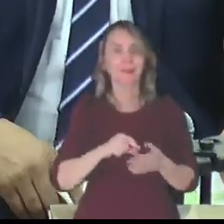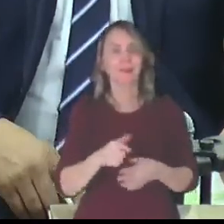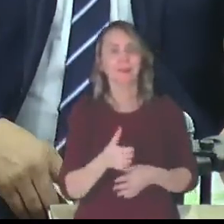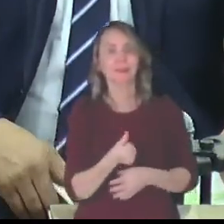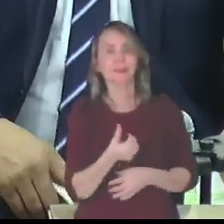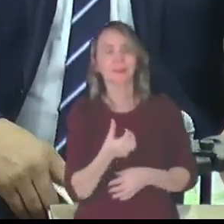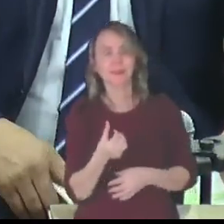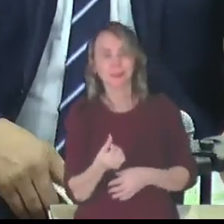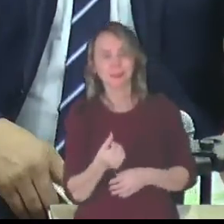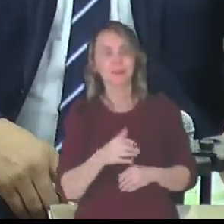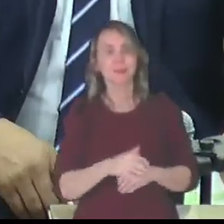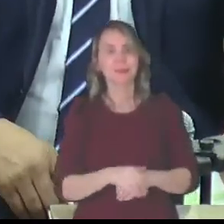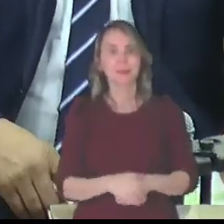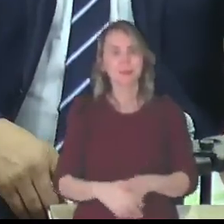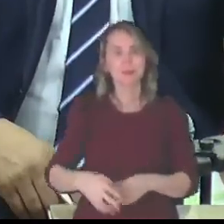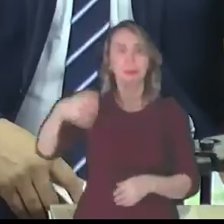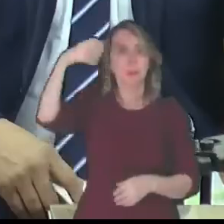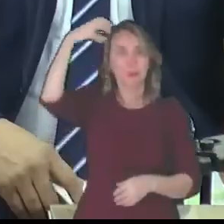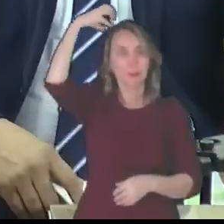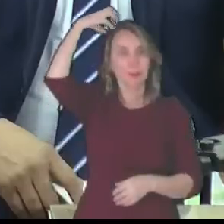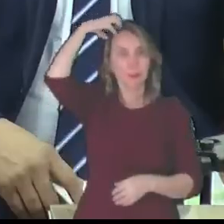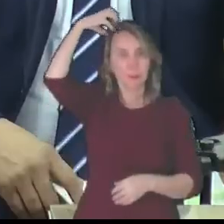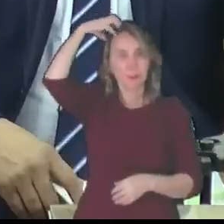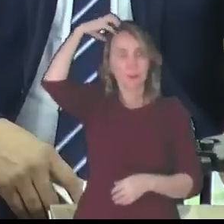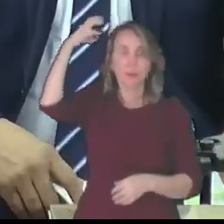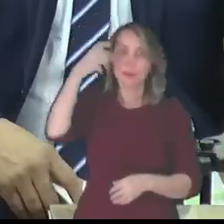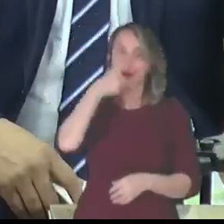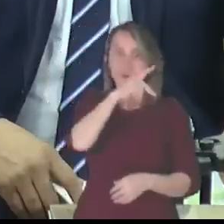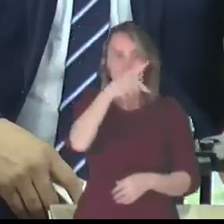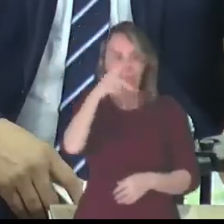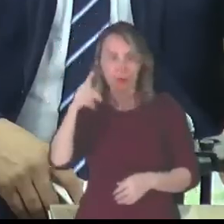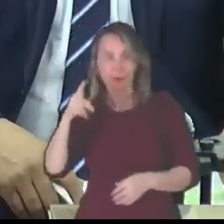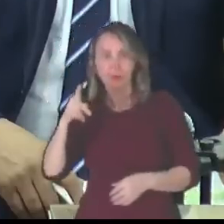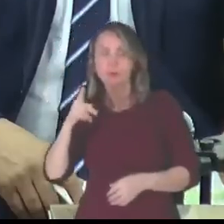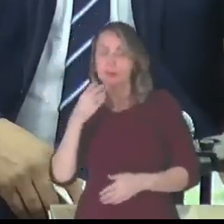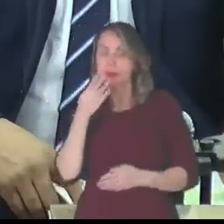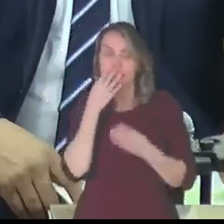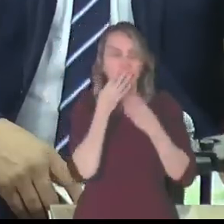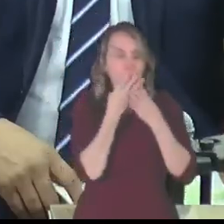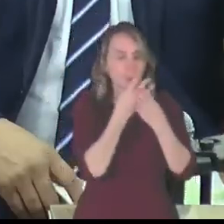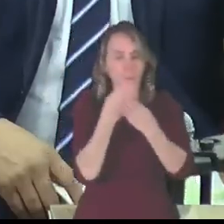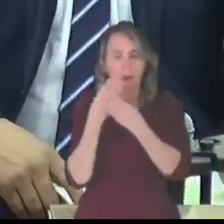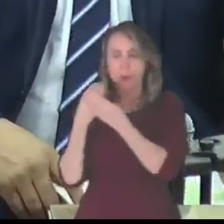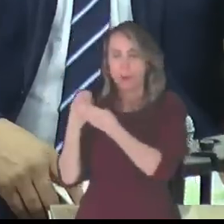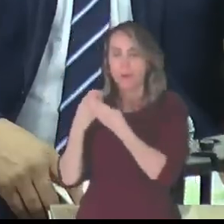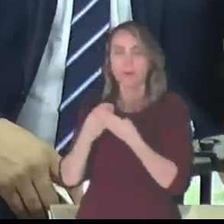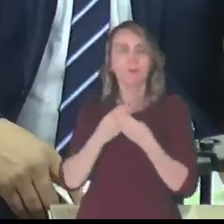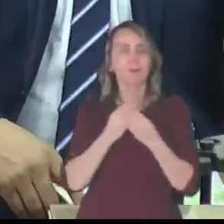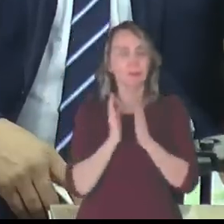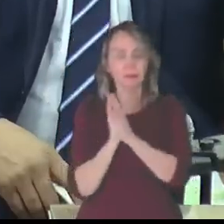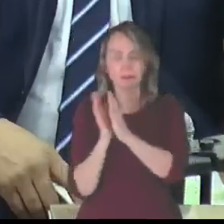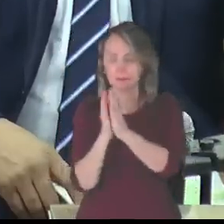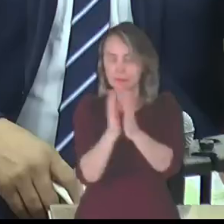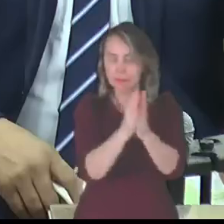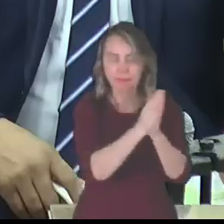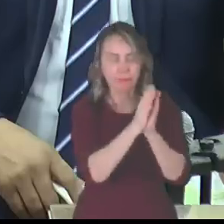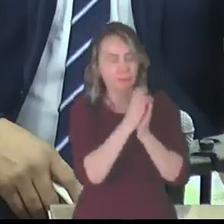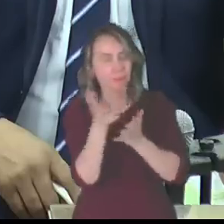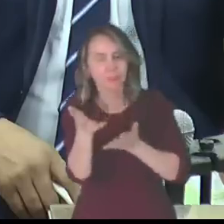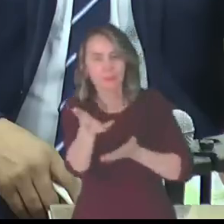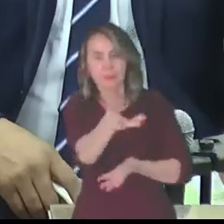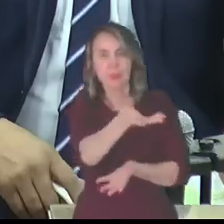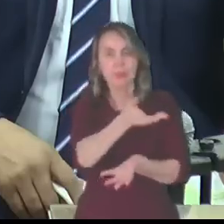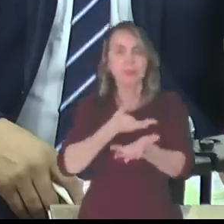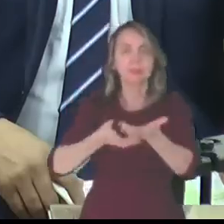confessar as nossas culpas uns aos outros e orai uns pelos outros para que estareis a oração feita